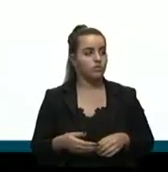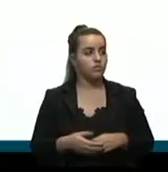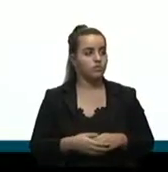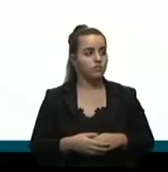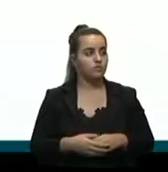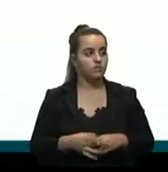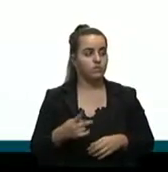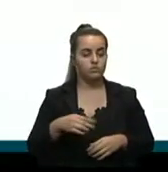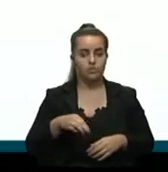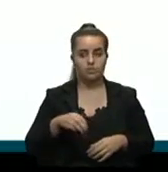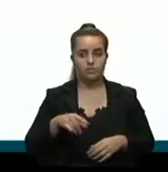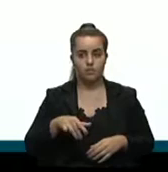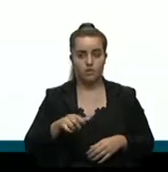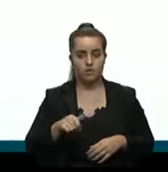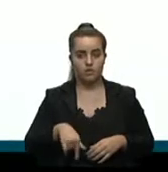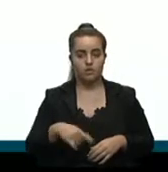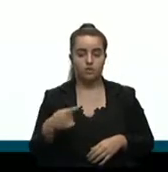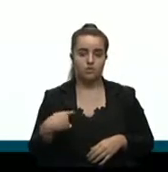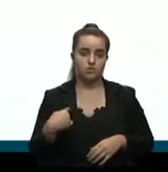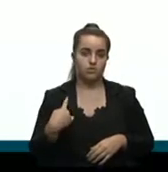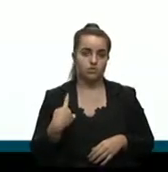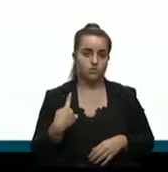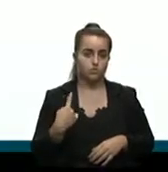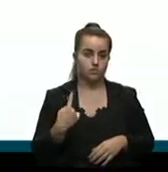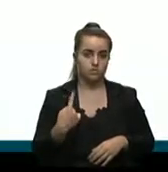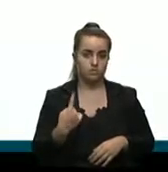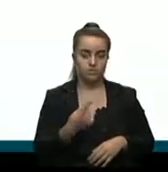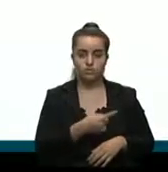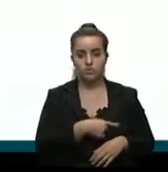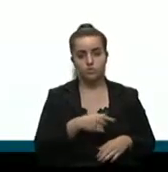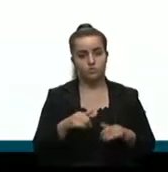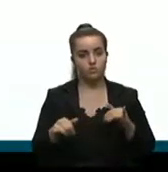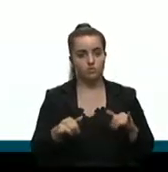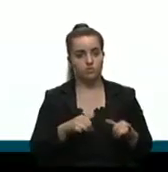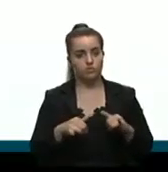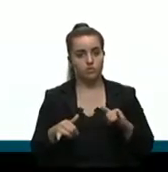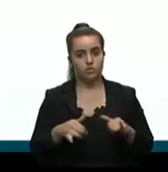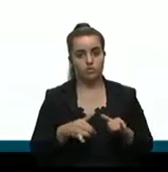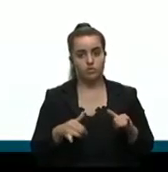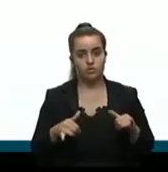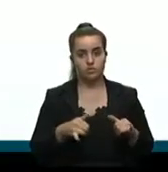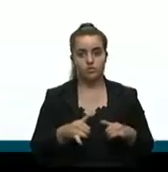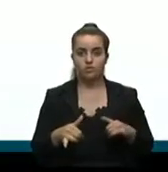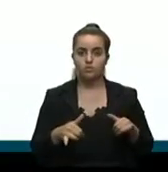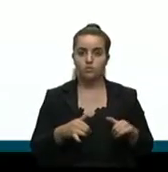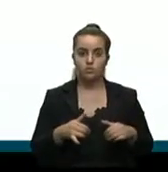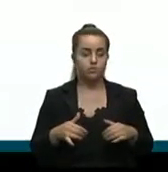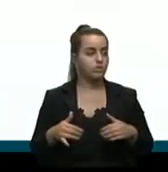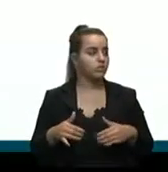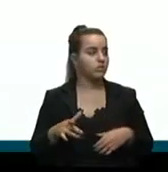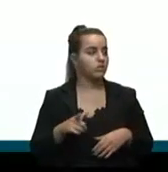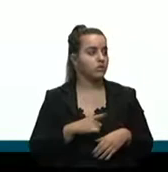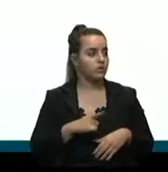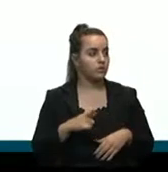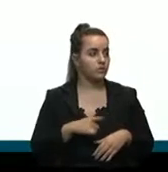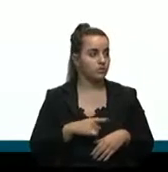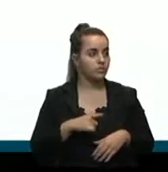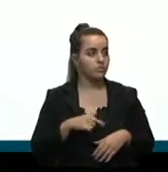calculando a média aritmética dos nossos dados, dos nossos 20 dados,